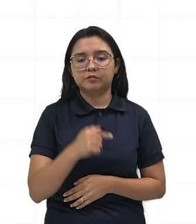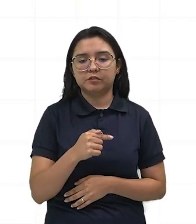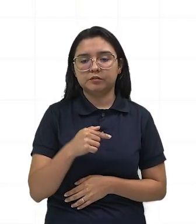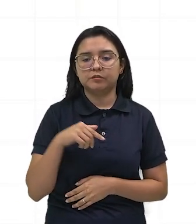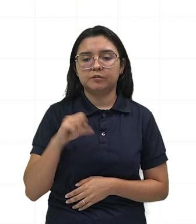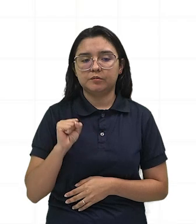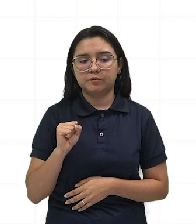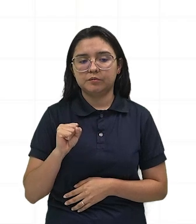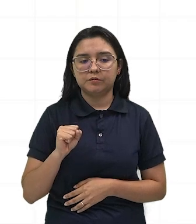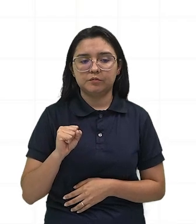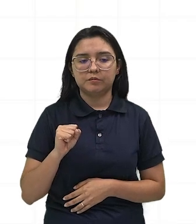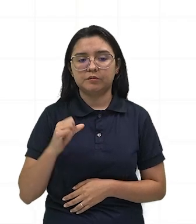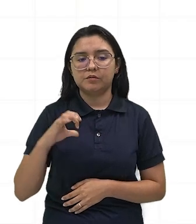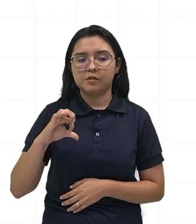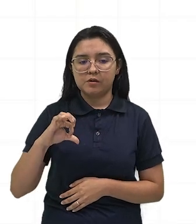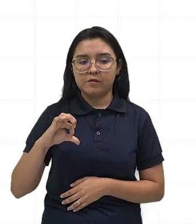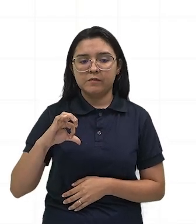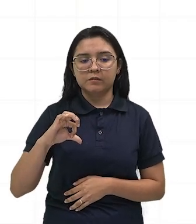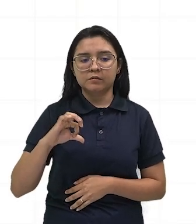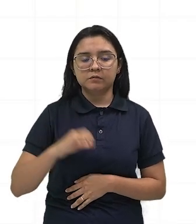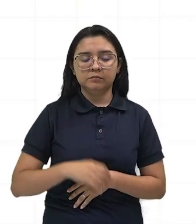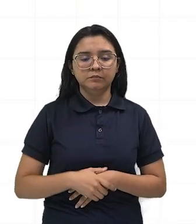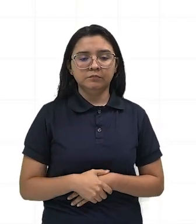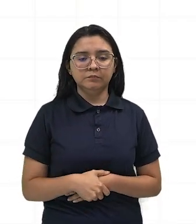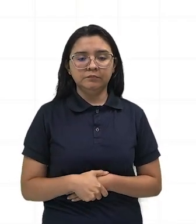7, 8 e 9.